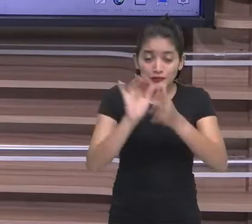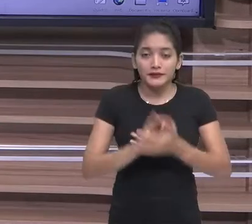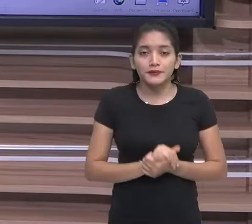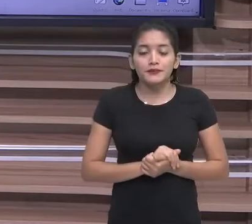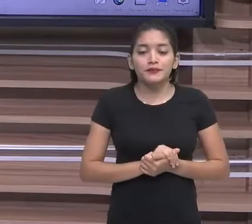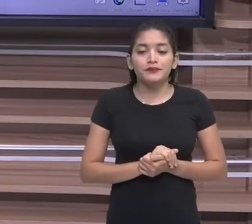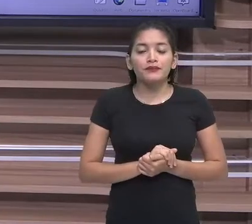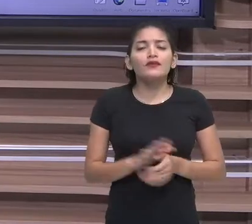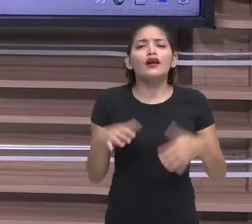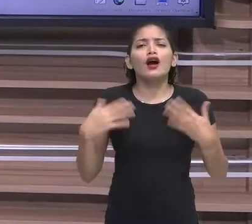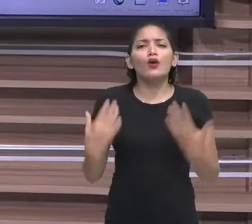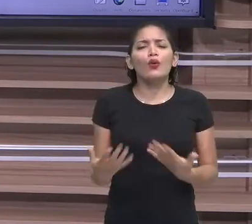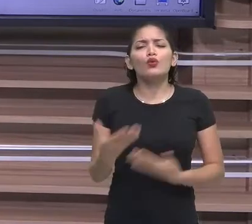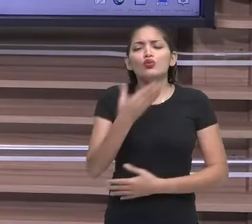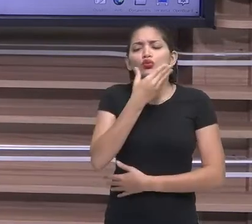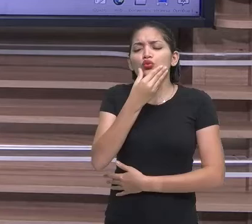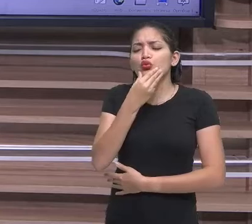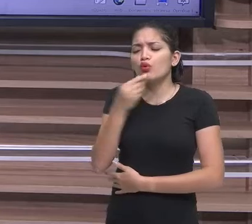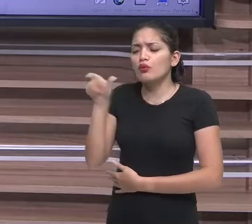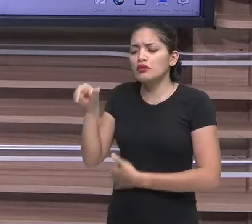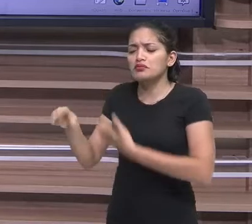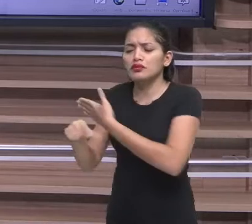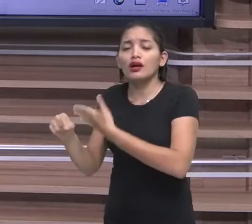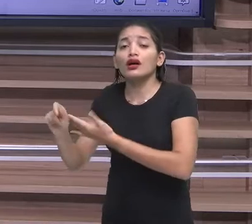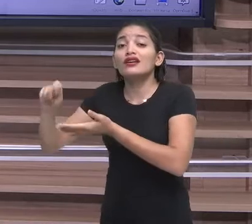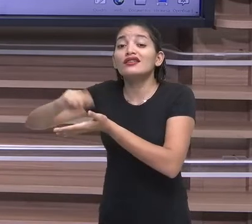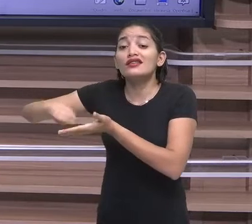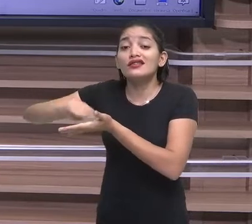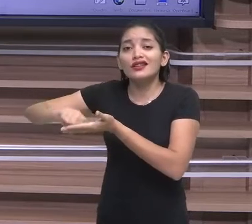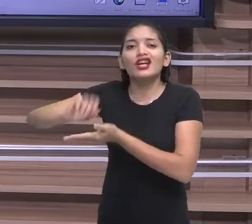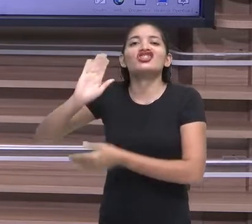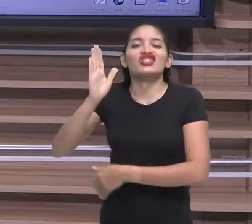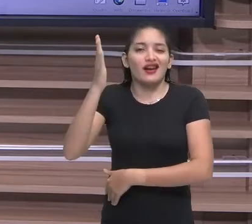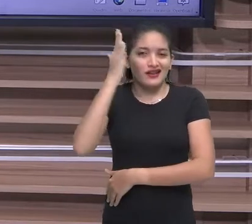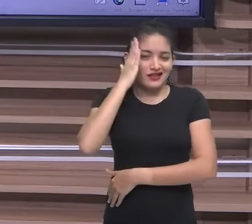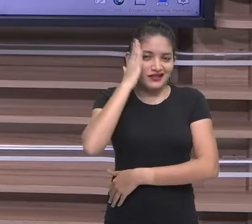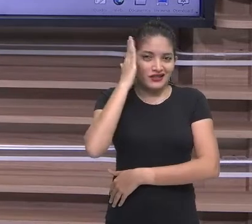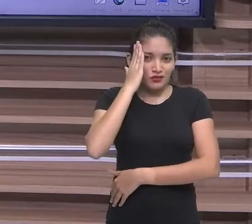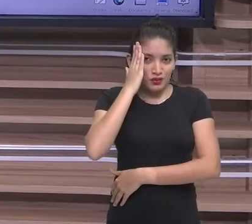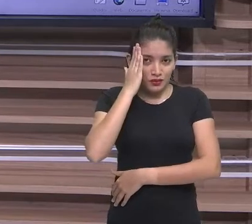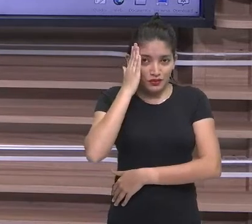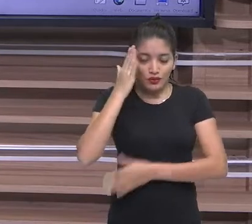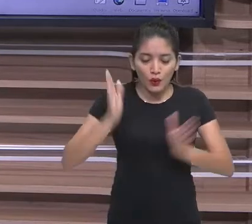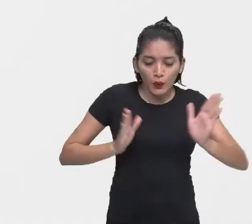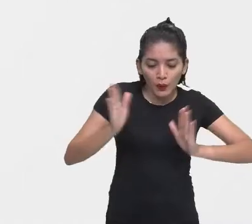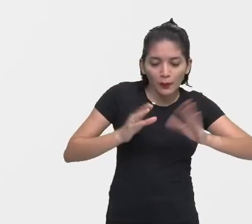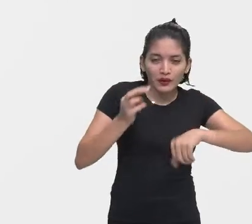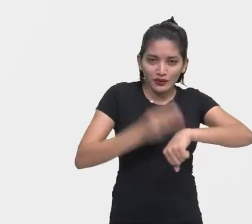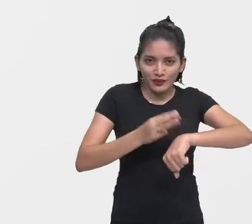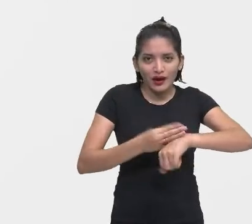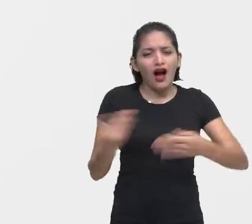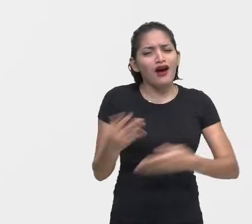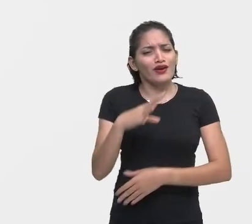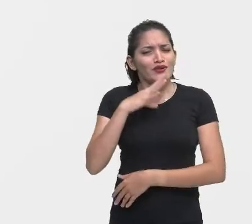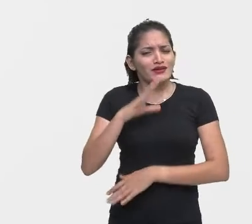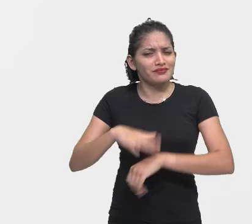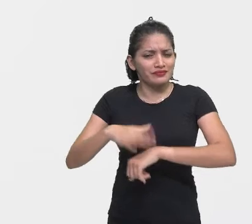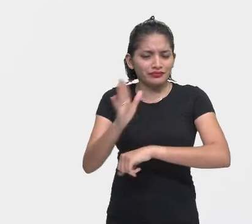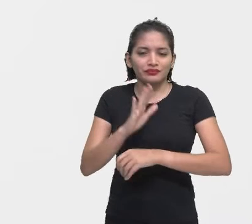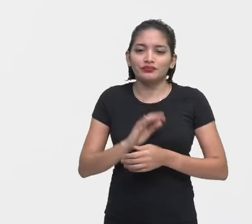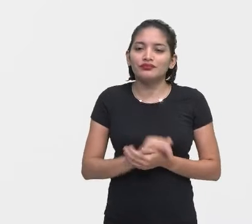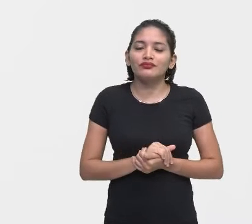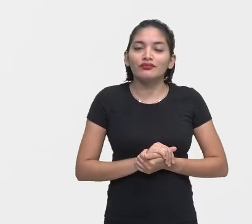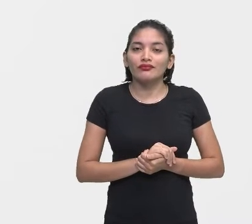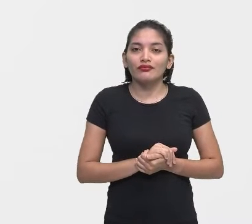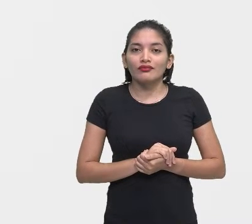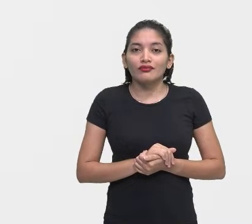quando foi que Fernando Pessoa escreveu? Já sabemos que é no modernismo. Vamos conhecer um pouco mais? Vamos lá.